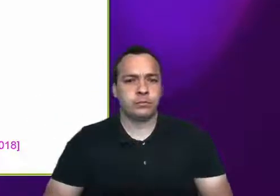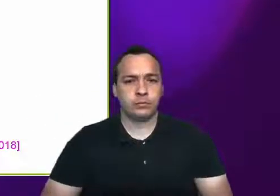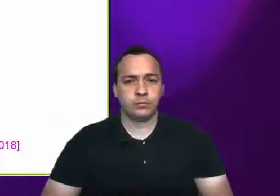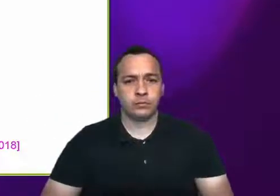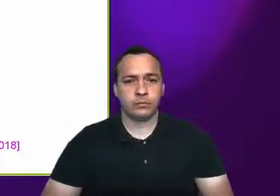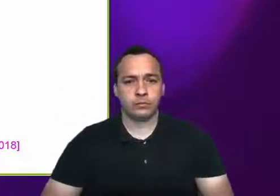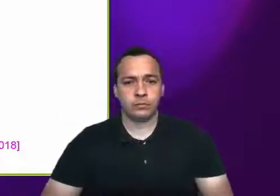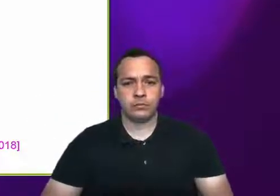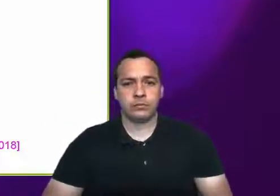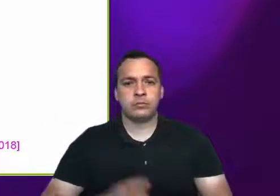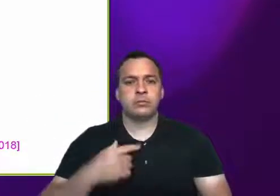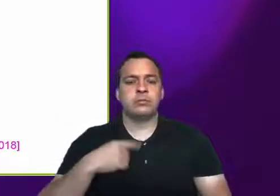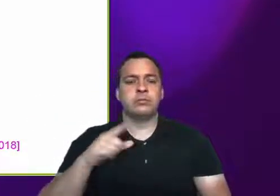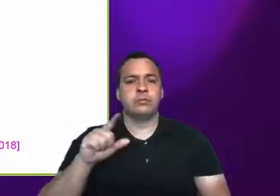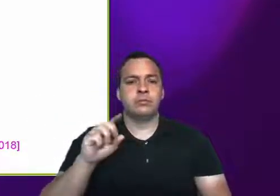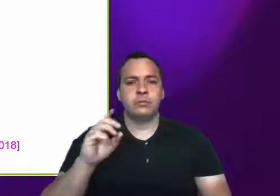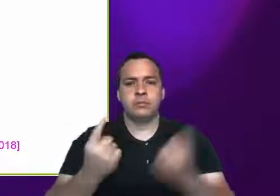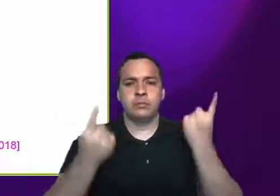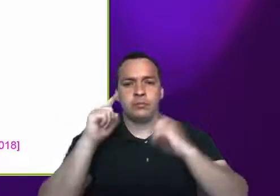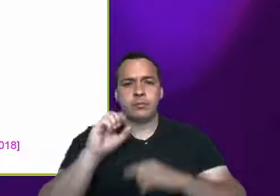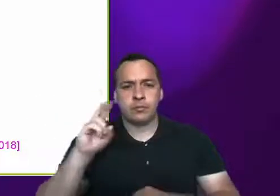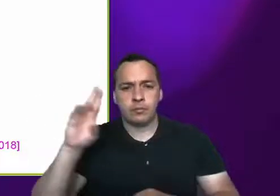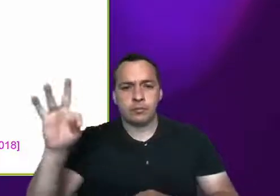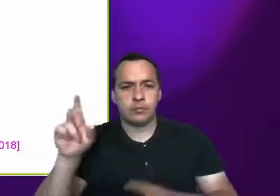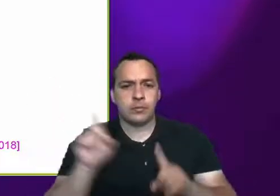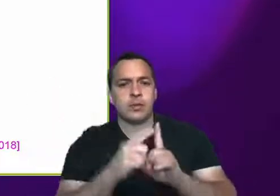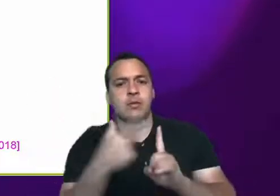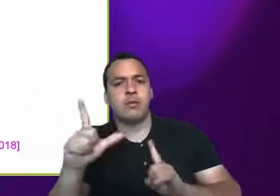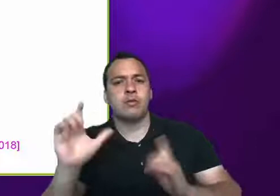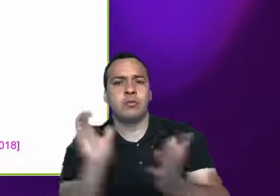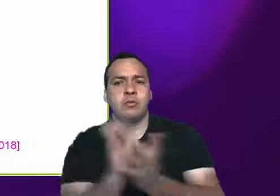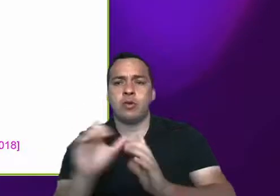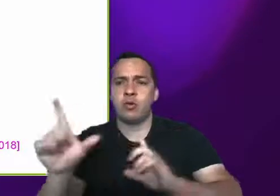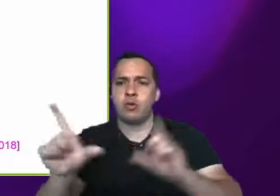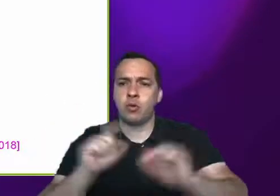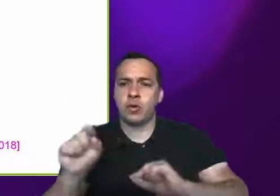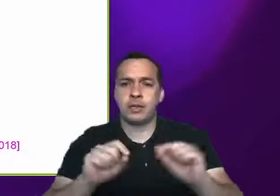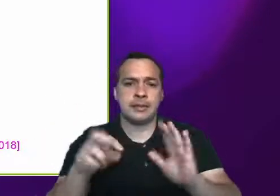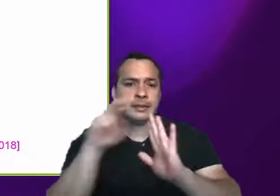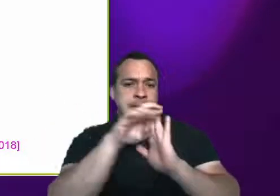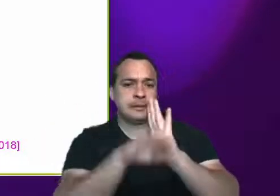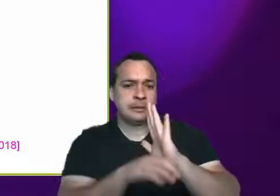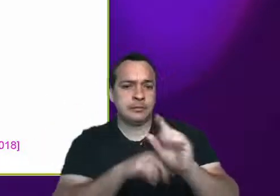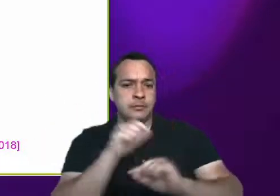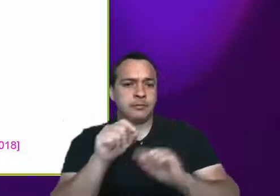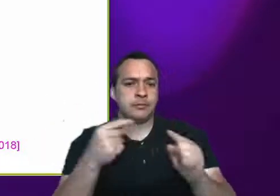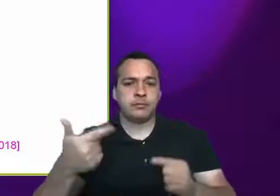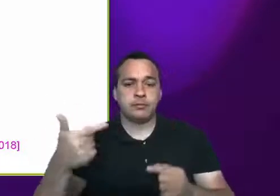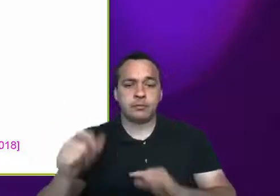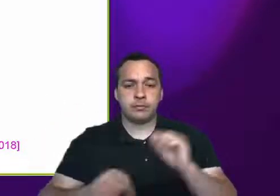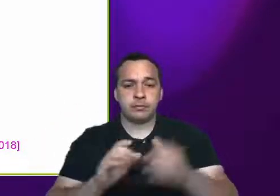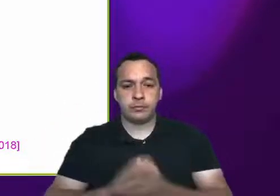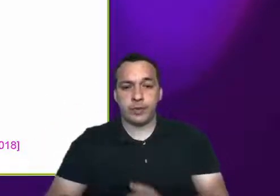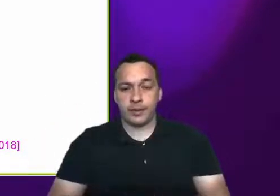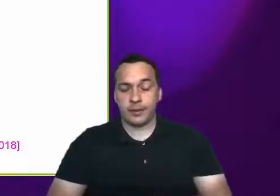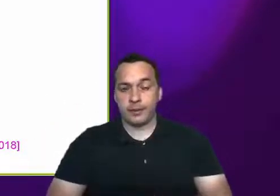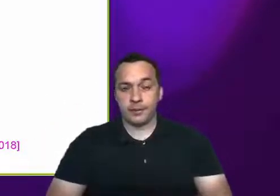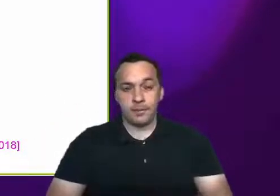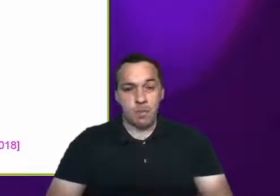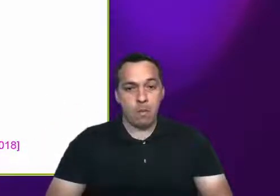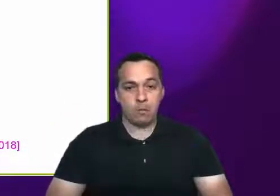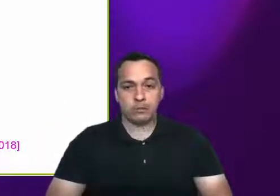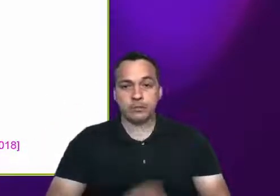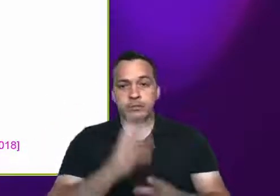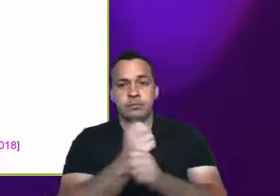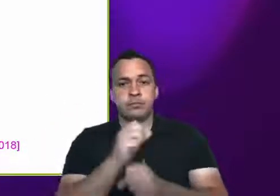ele é Milão Out e também outros tipos de critérios de seleção. Em segundo lugar, segundo o nosso